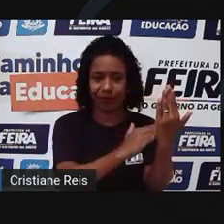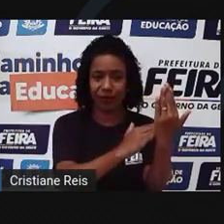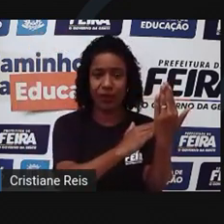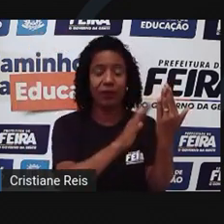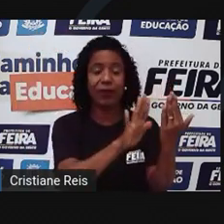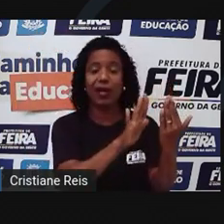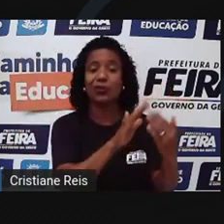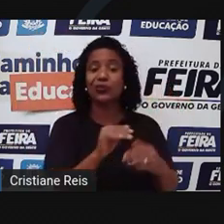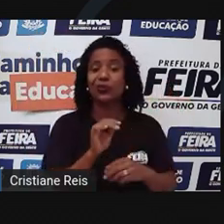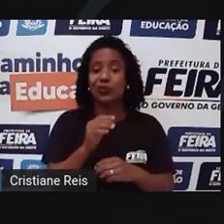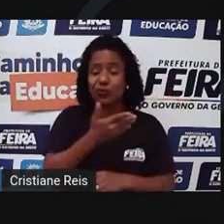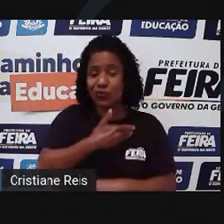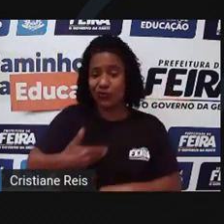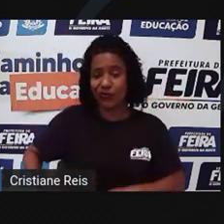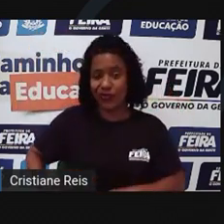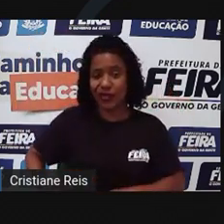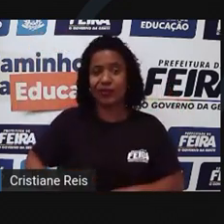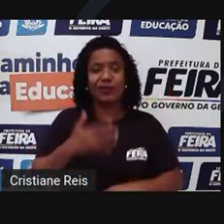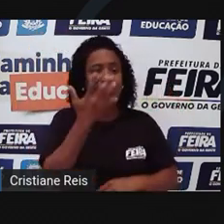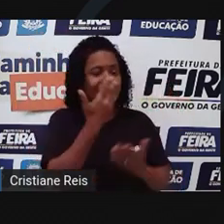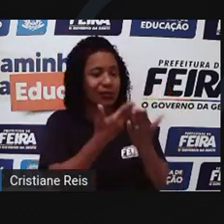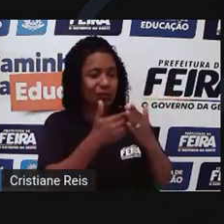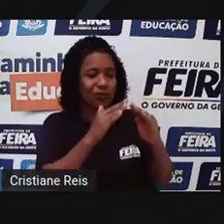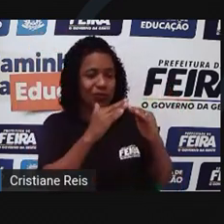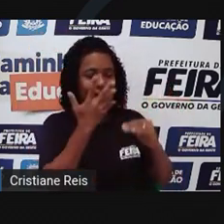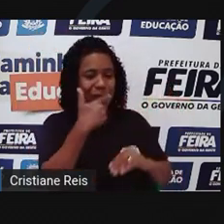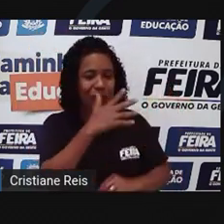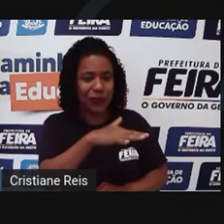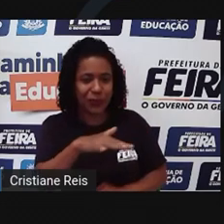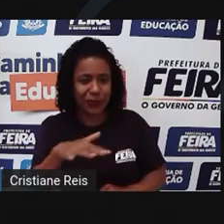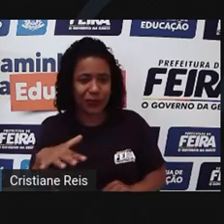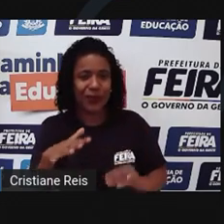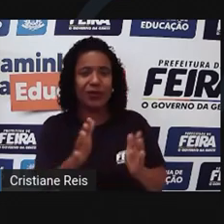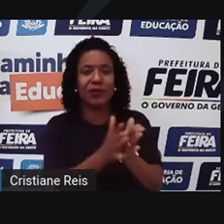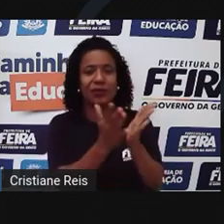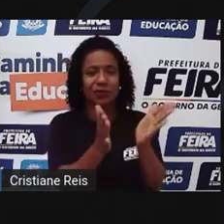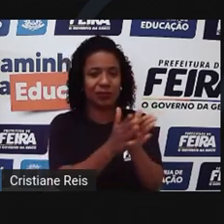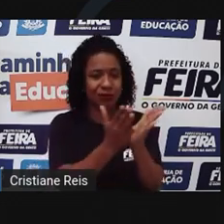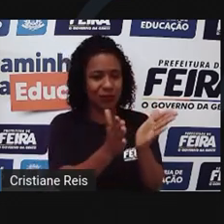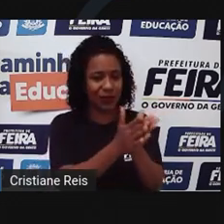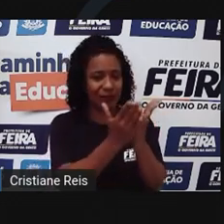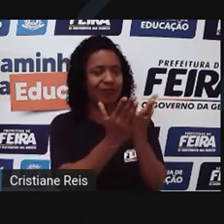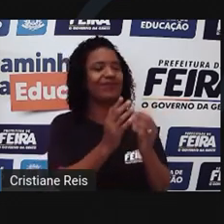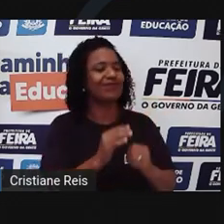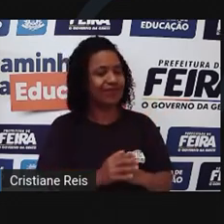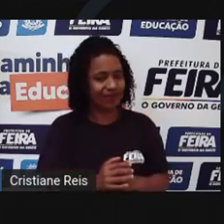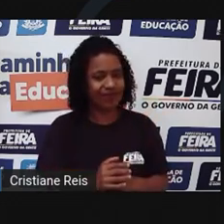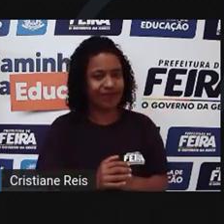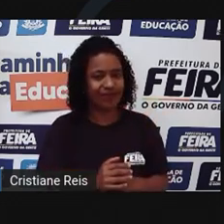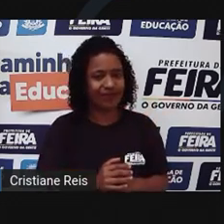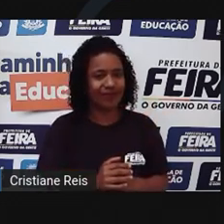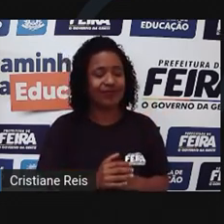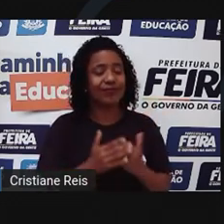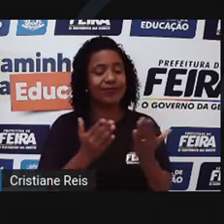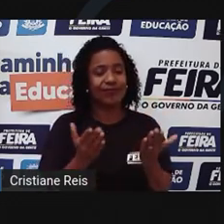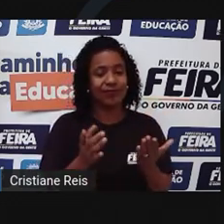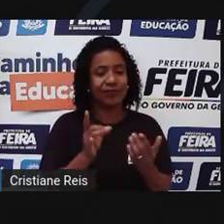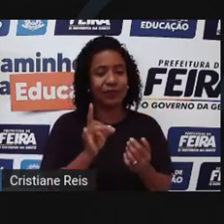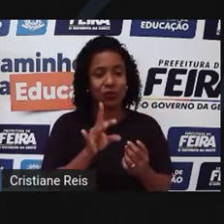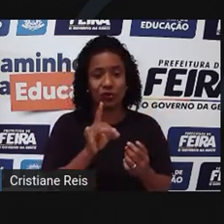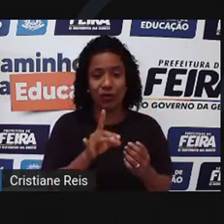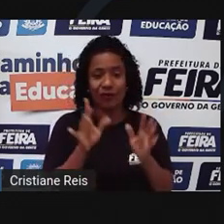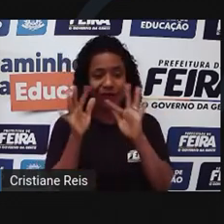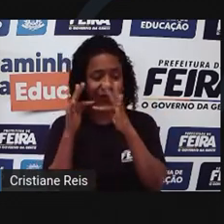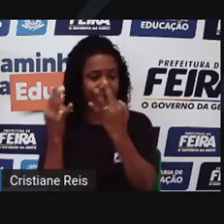qualidade para as crianças mais pobres, não só para as famílias